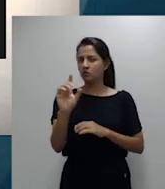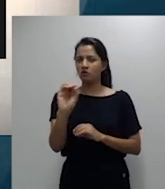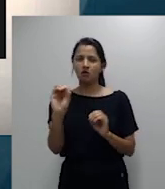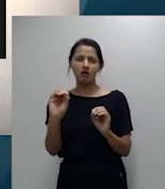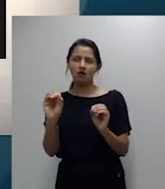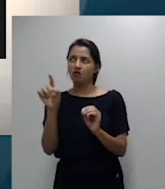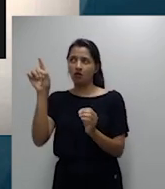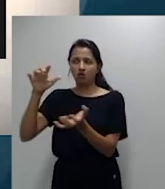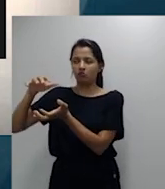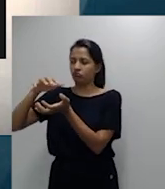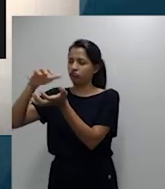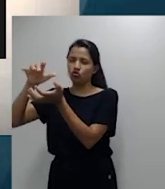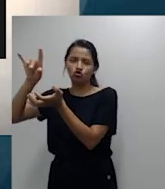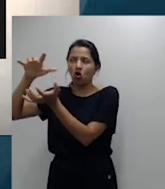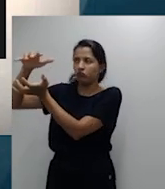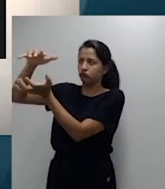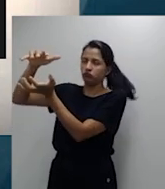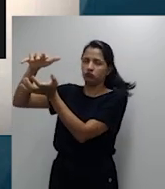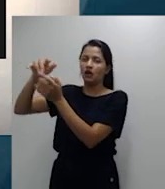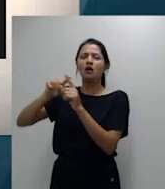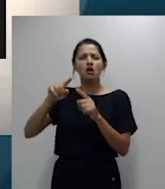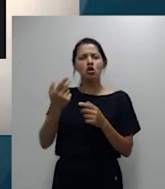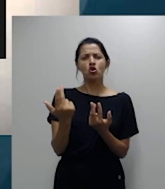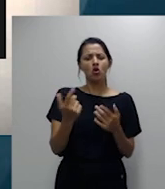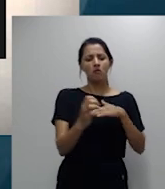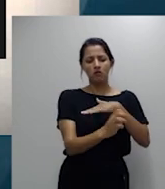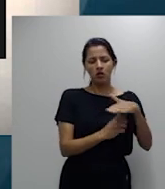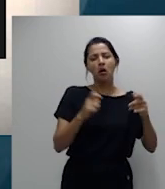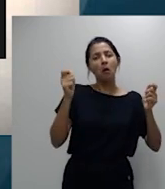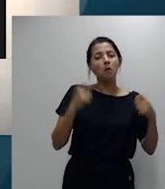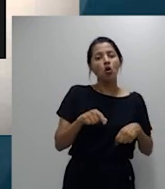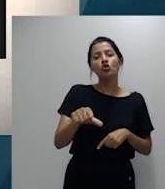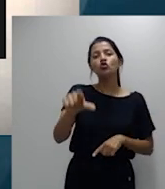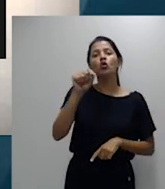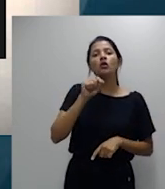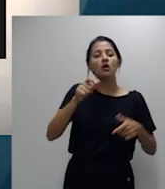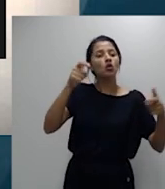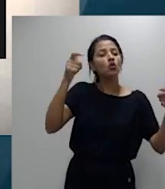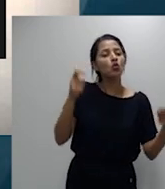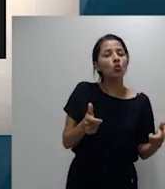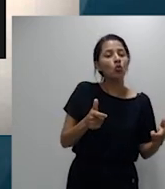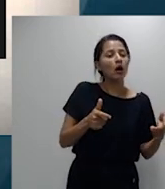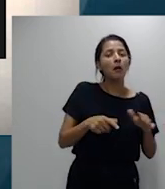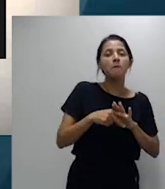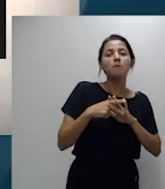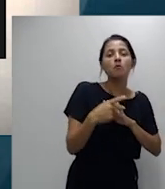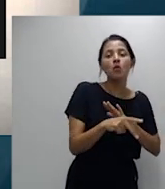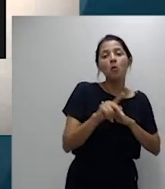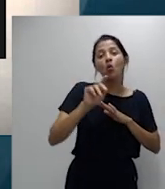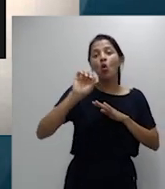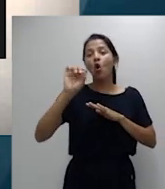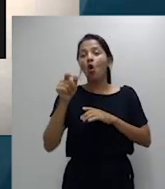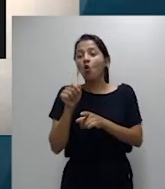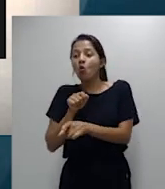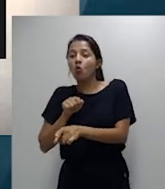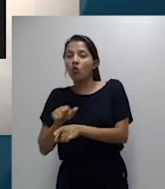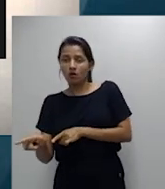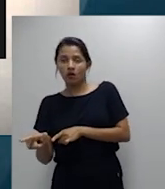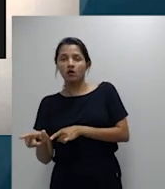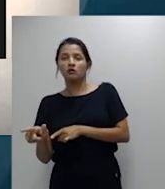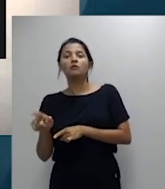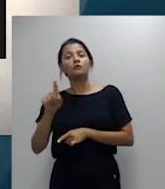escolher em ter uma sede própria ou ter uma sede alugada uma empresa de telecomunicação